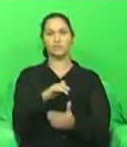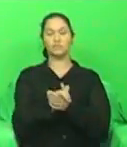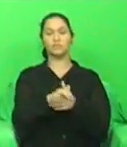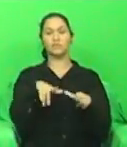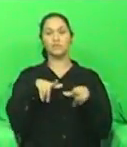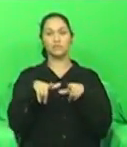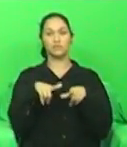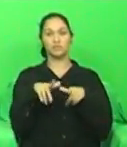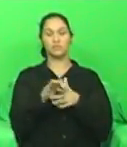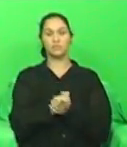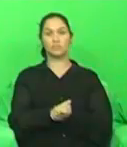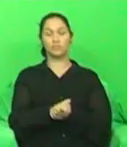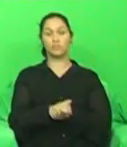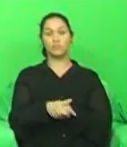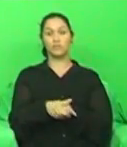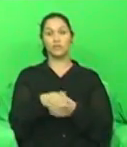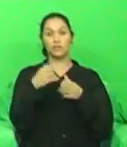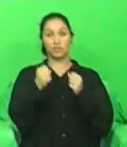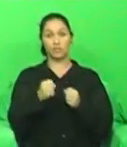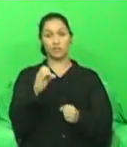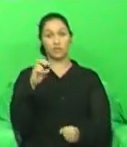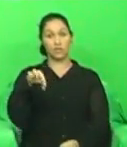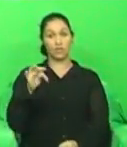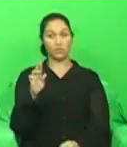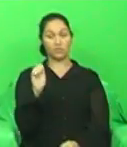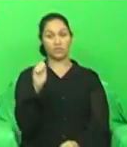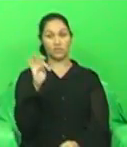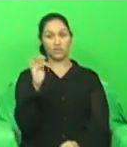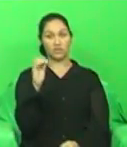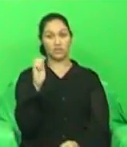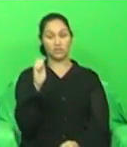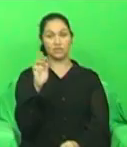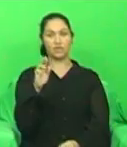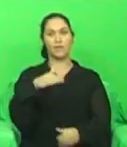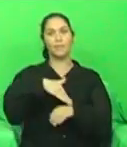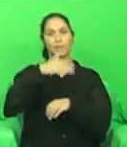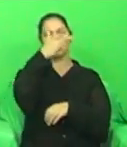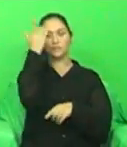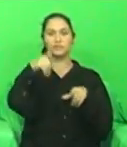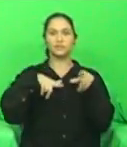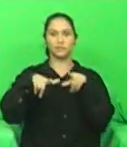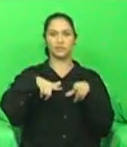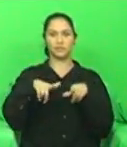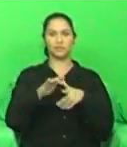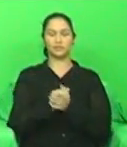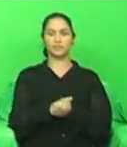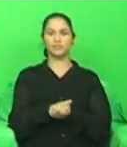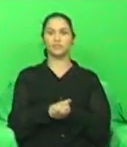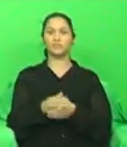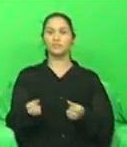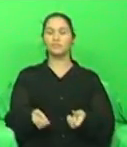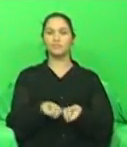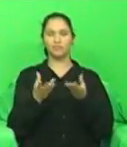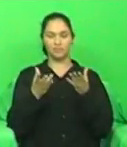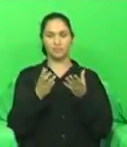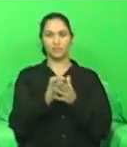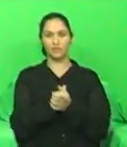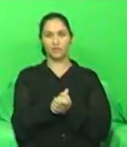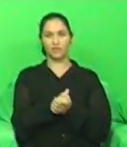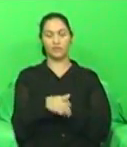prestando serviço ao município que detém 65 funcionários essa situação dos senhores vereadores